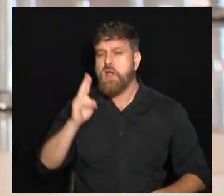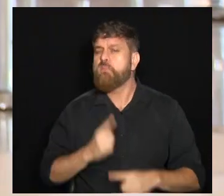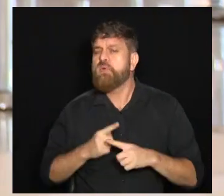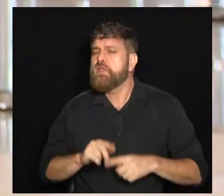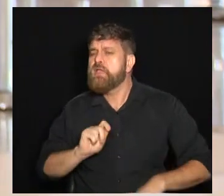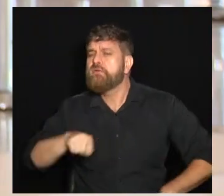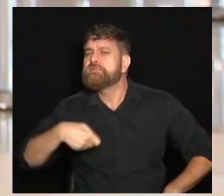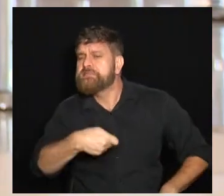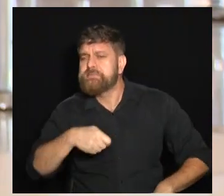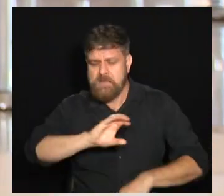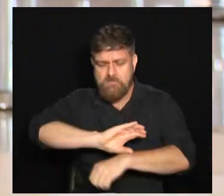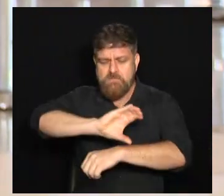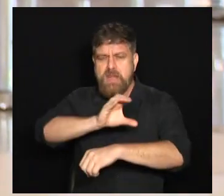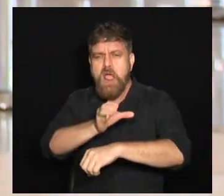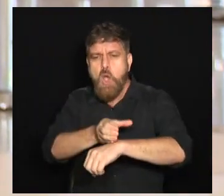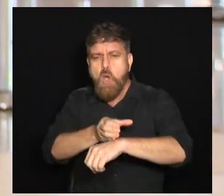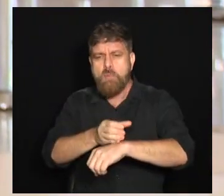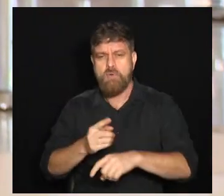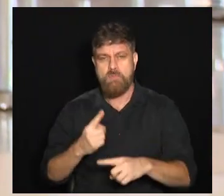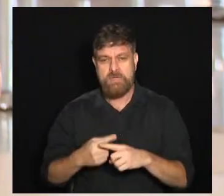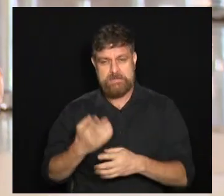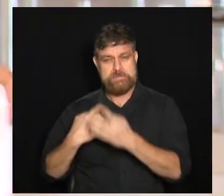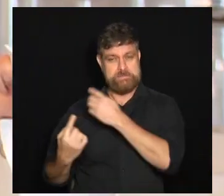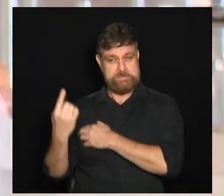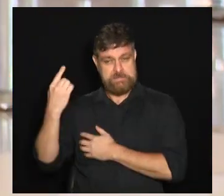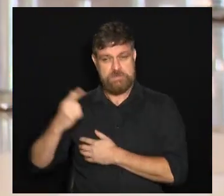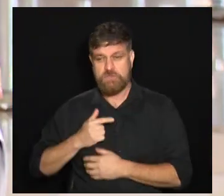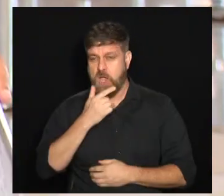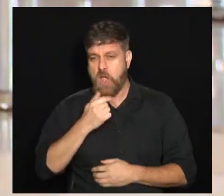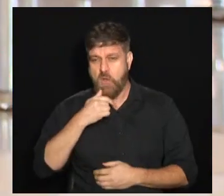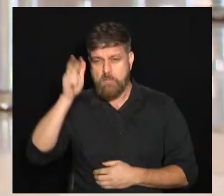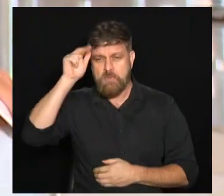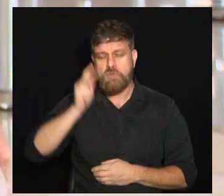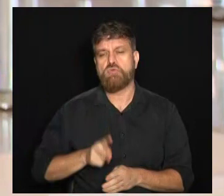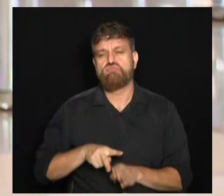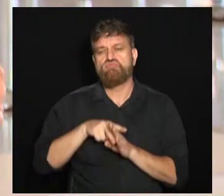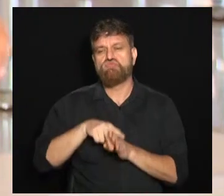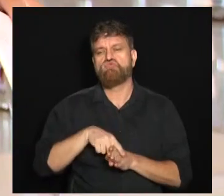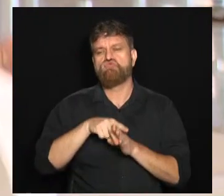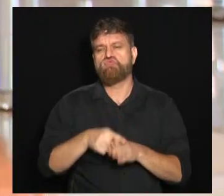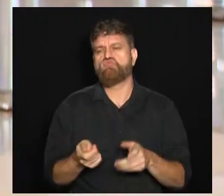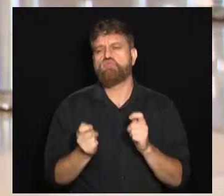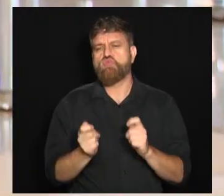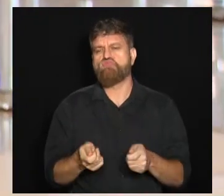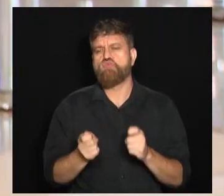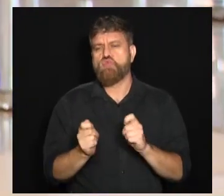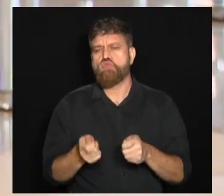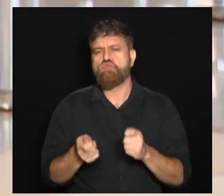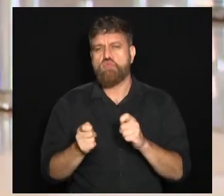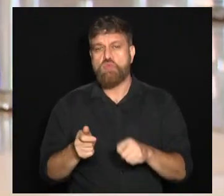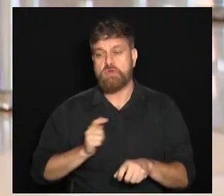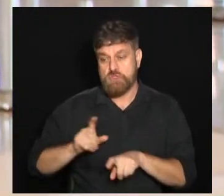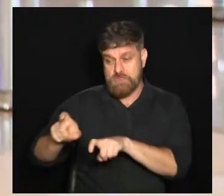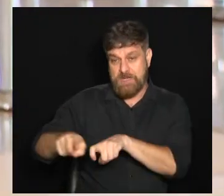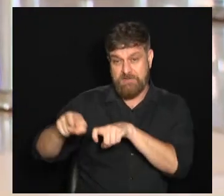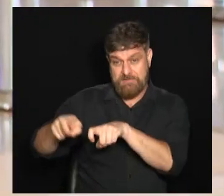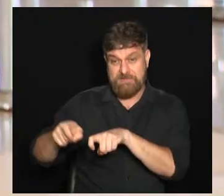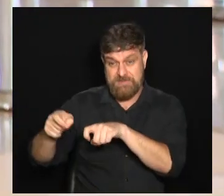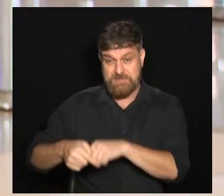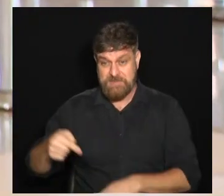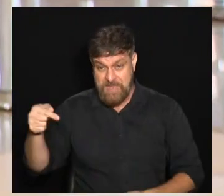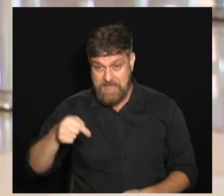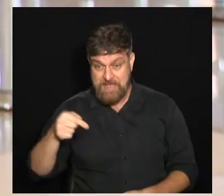atrás. As pessoas tinham uns tropeiros, né? Uma das teorias é que tropeiros usavam o sítio onde hoje está